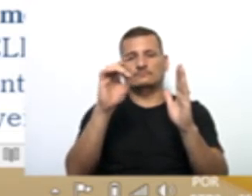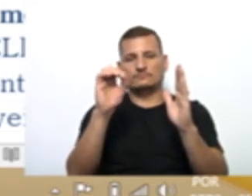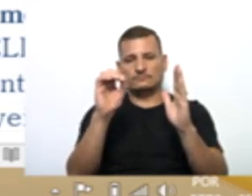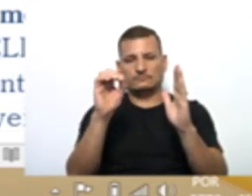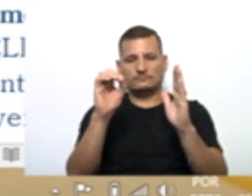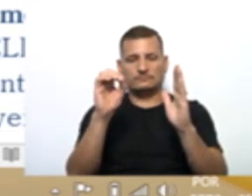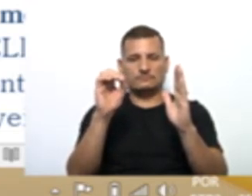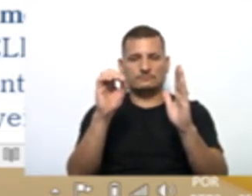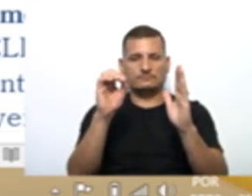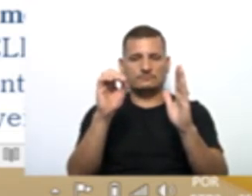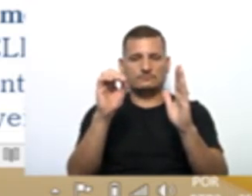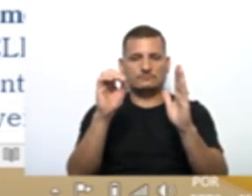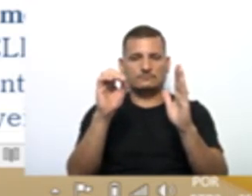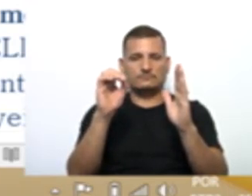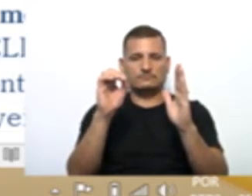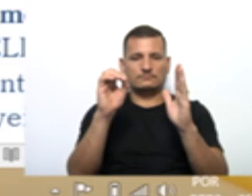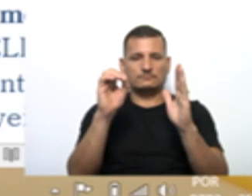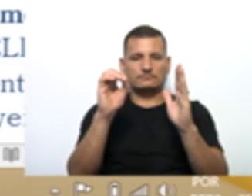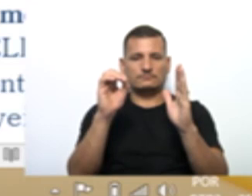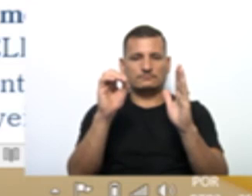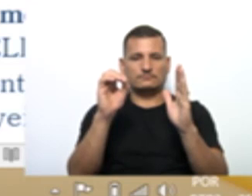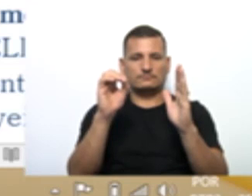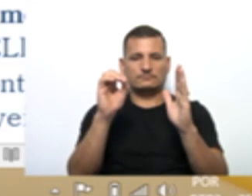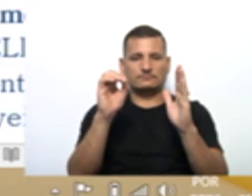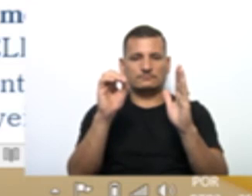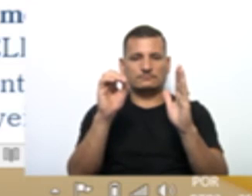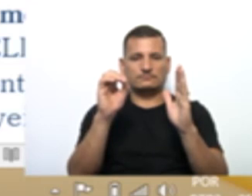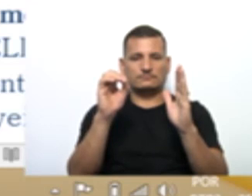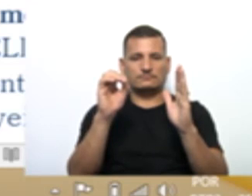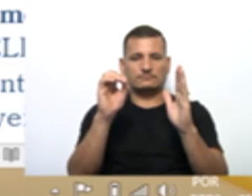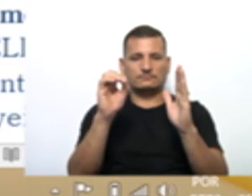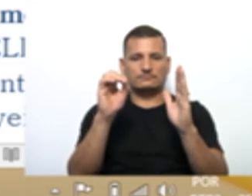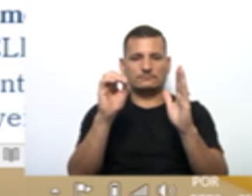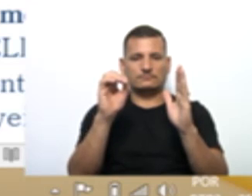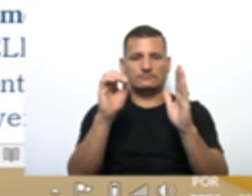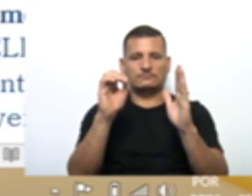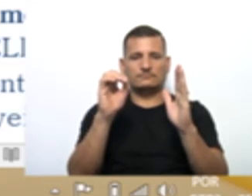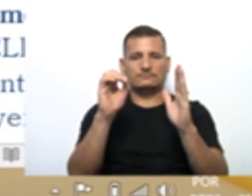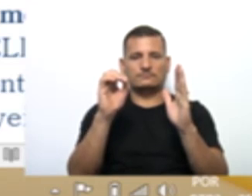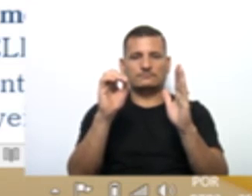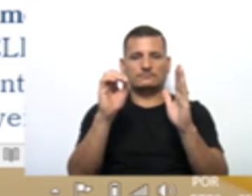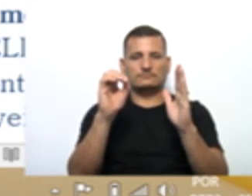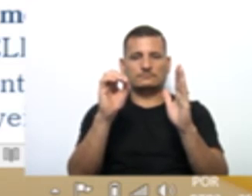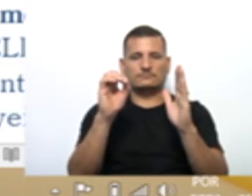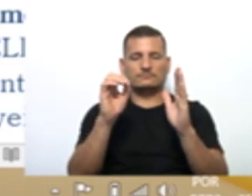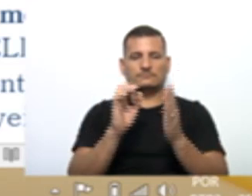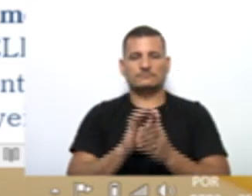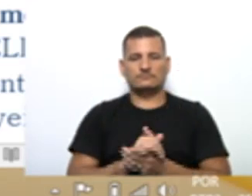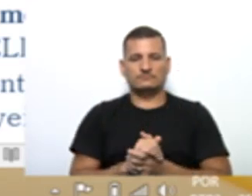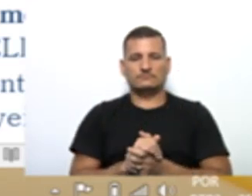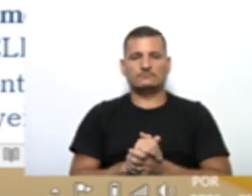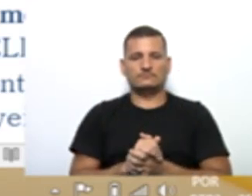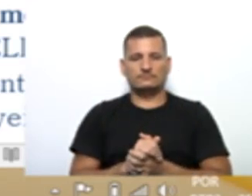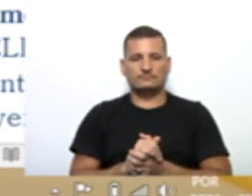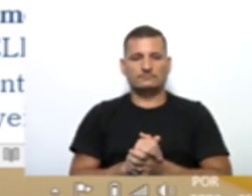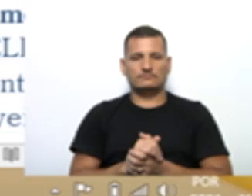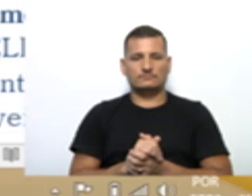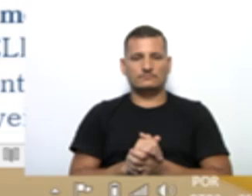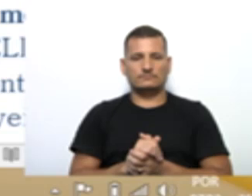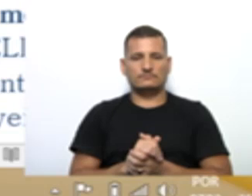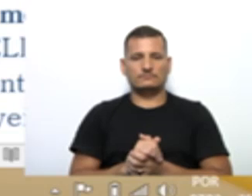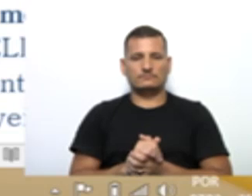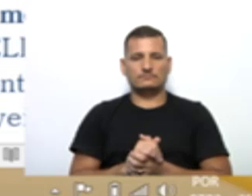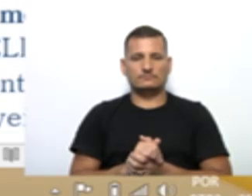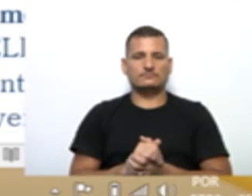outra do texto. Os recuos. Na ABNT, chama-se